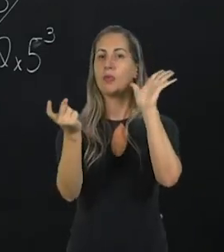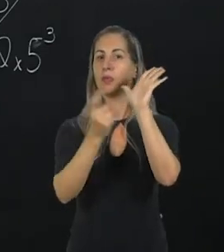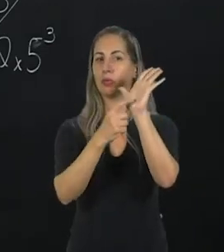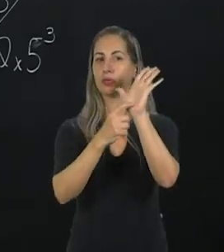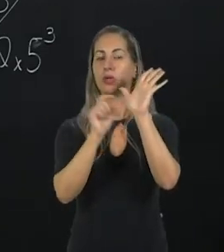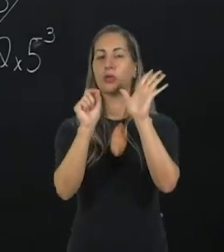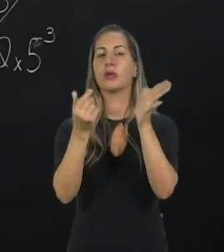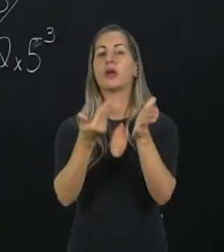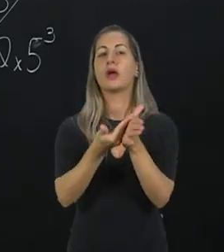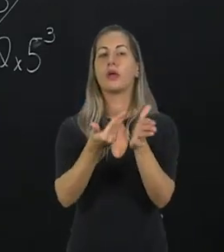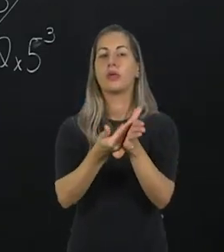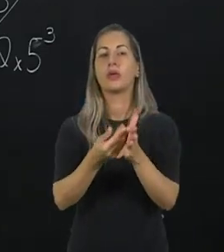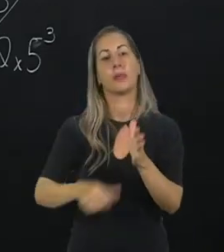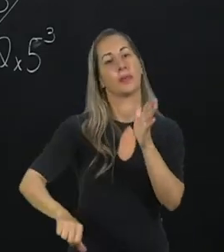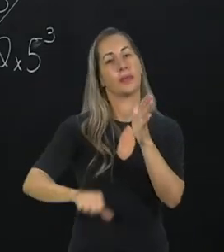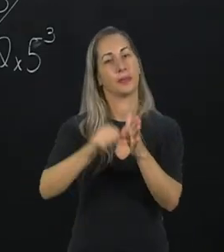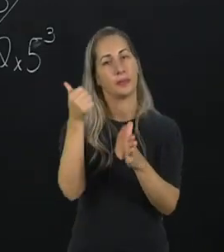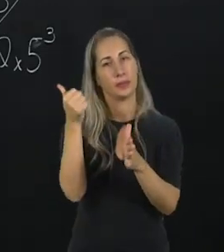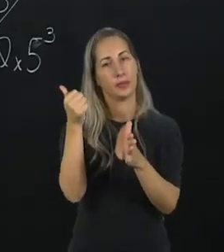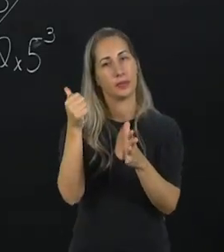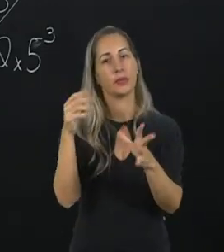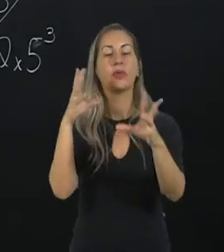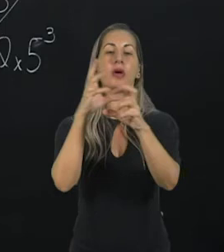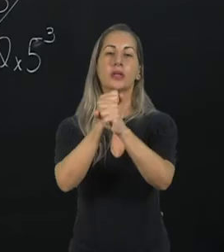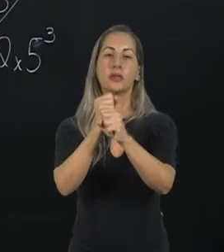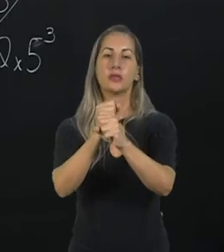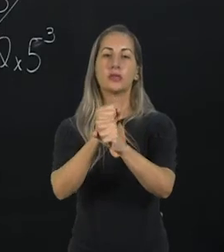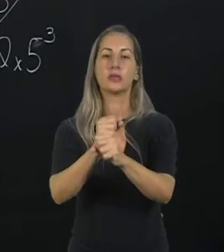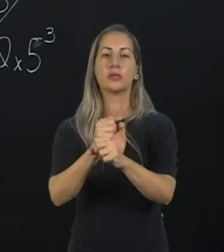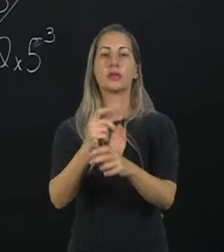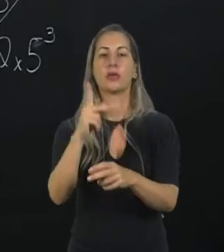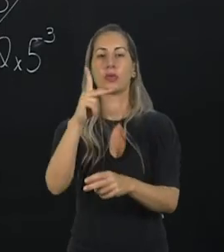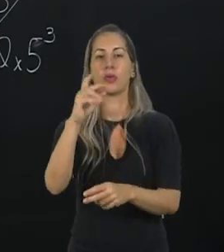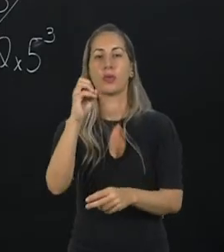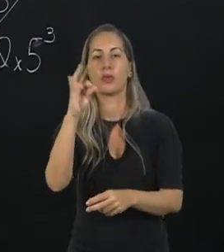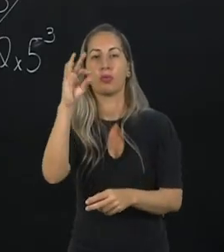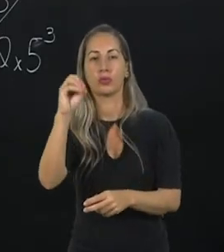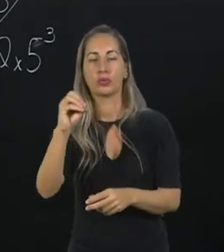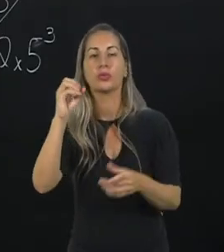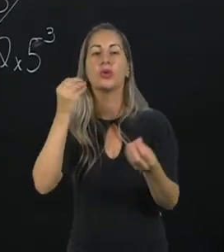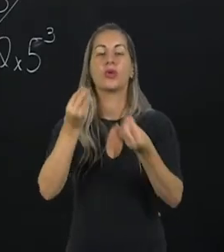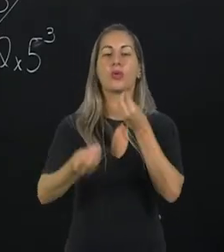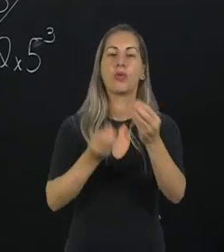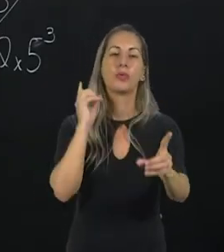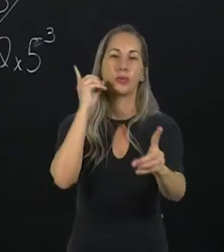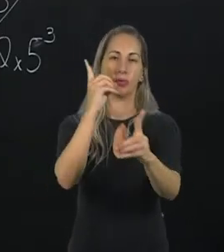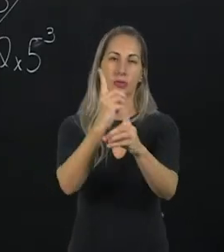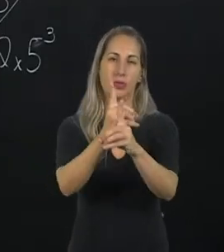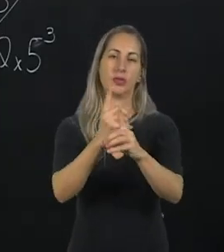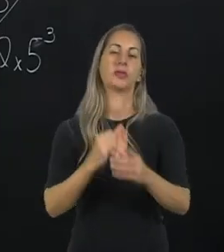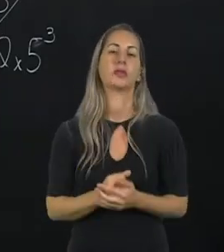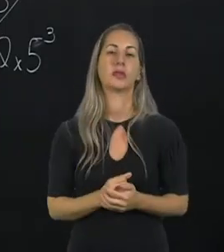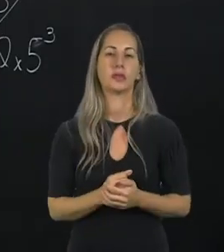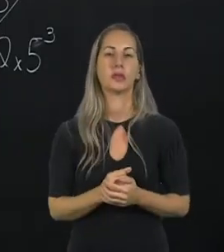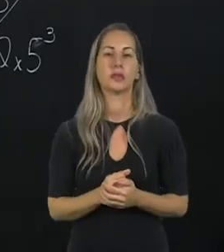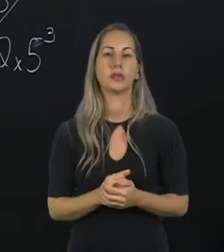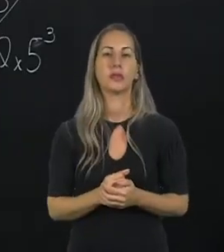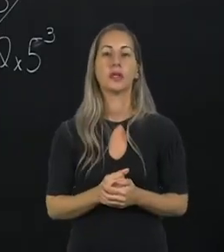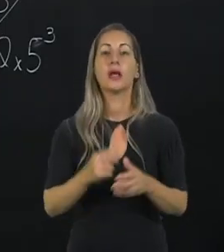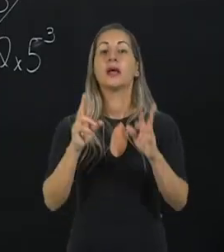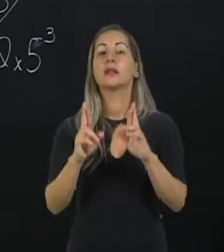nessa aula foi, primeiramente, a definição de números compostos e como identificá-los e